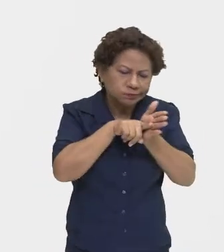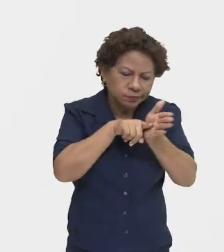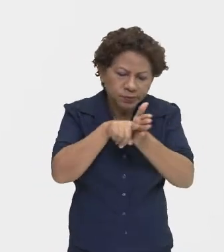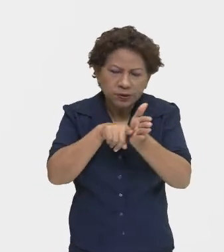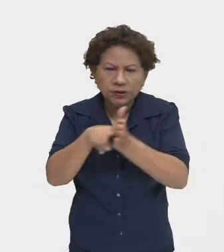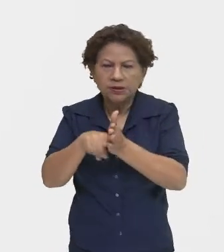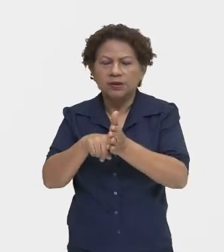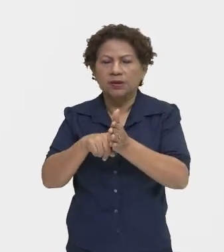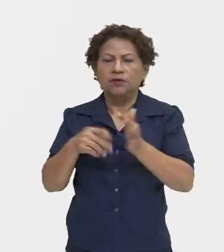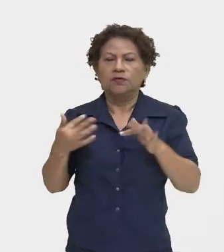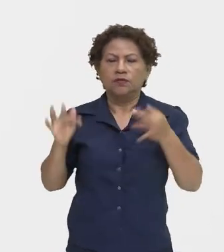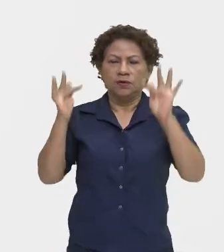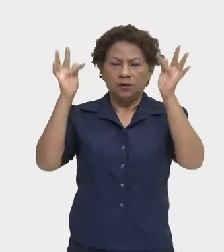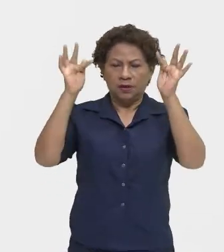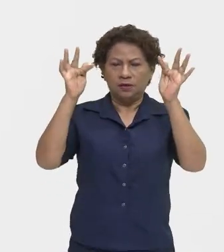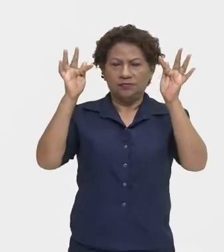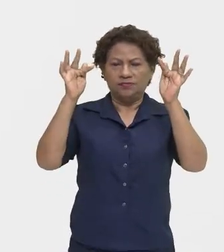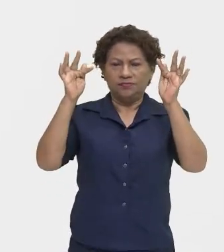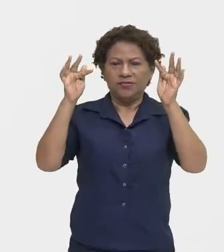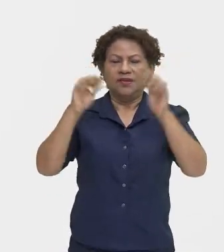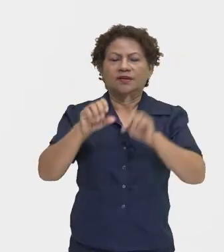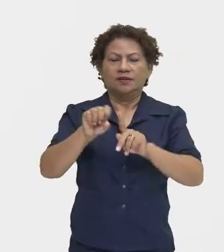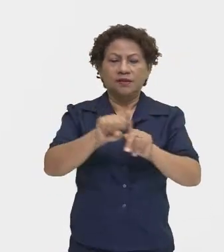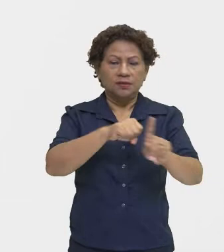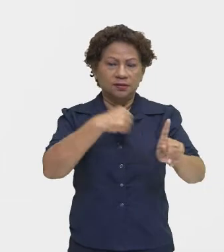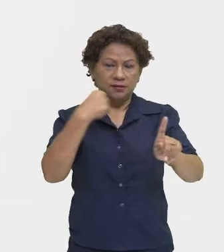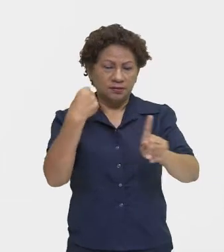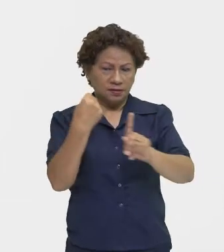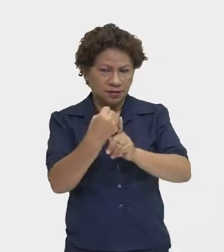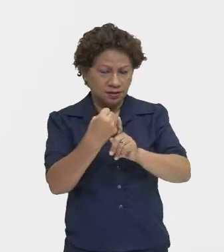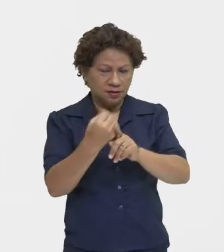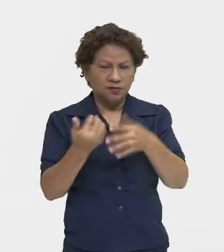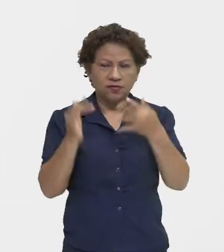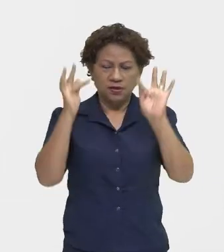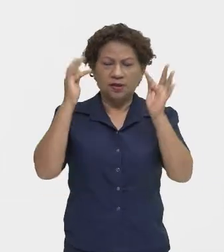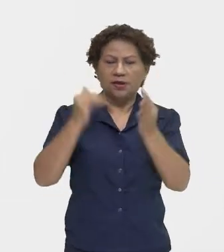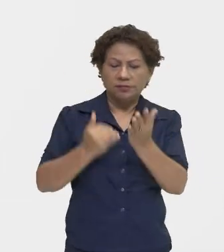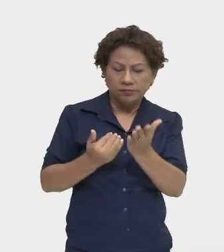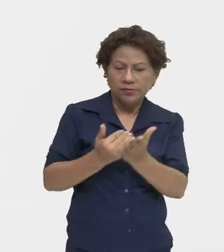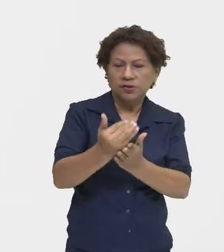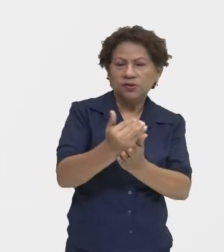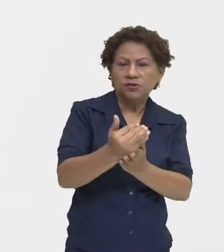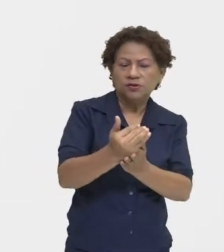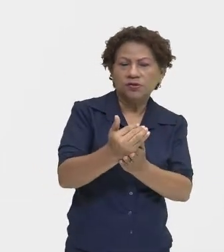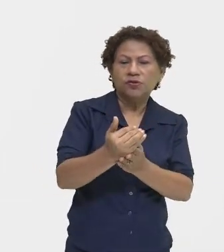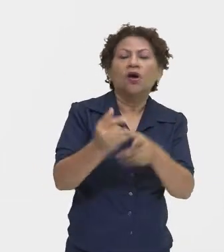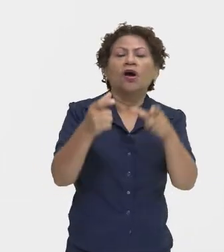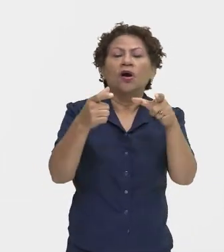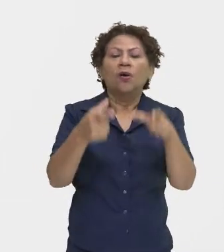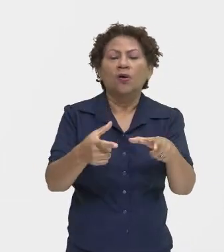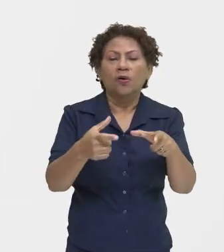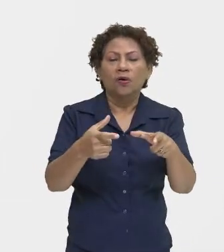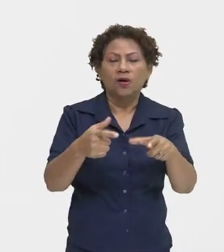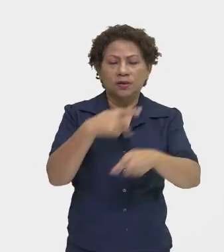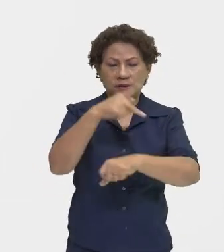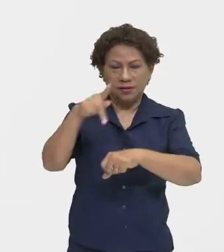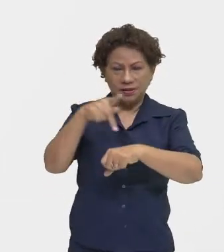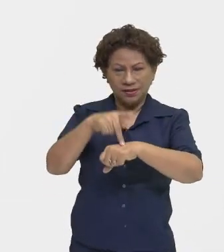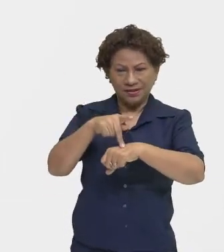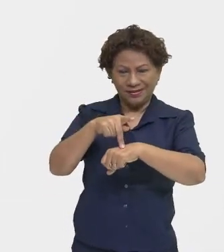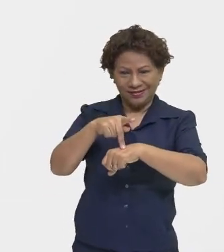a mencionada na Sociedade do Folclore, que surgiu em Londres em